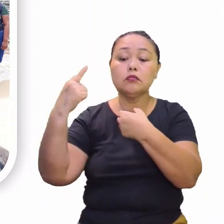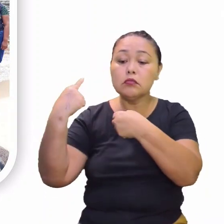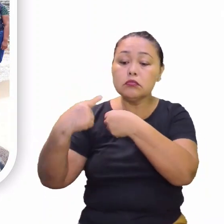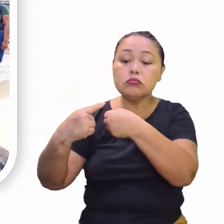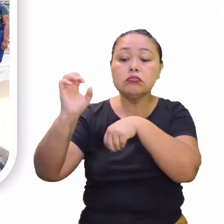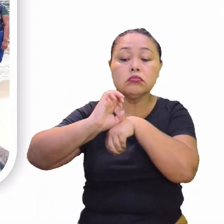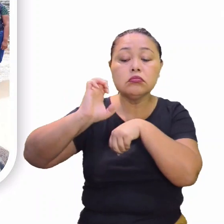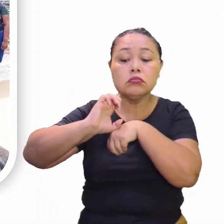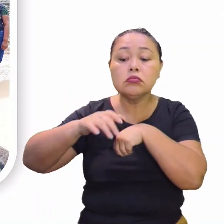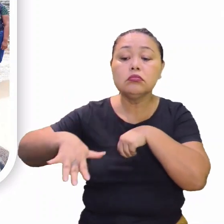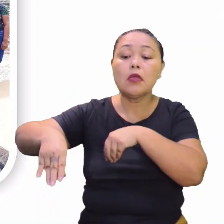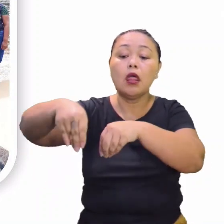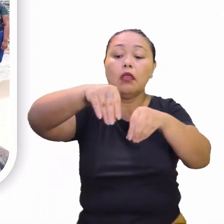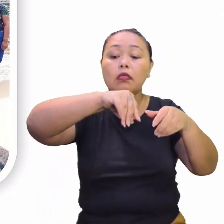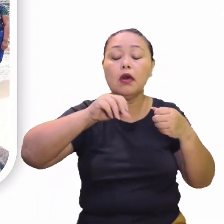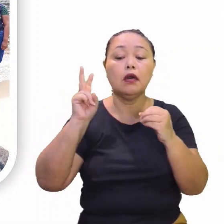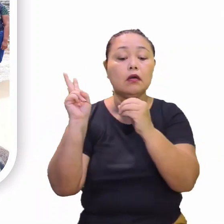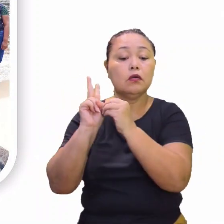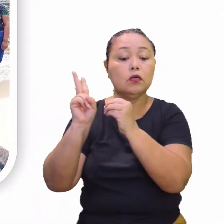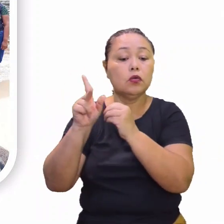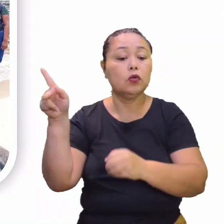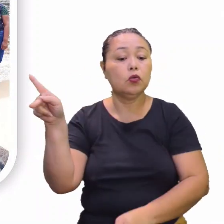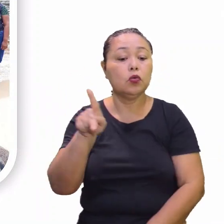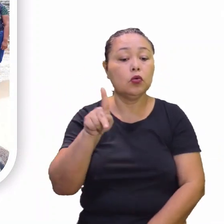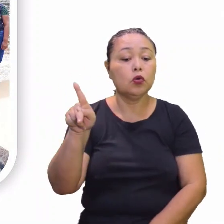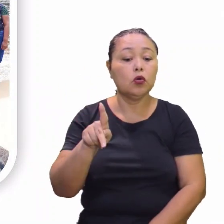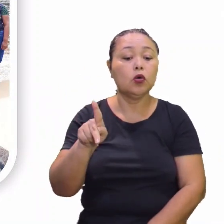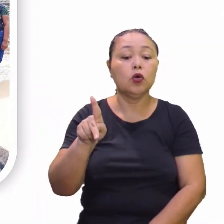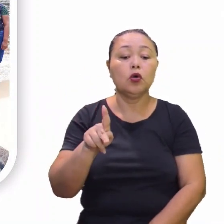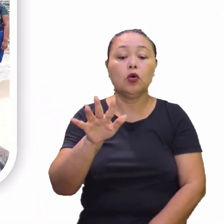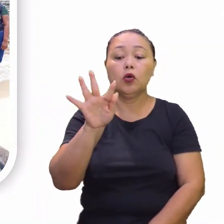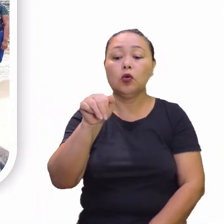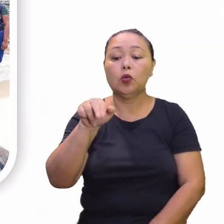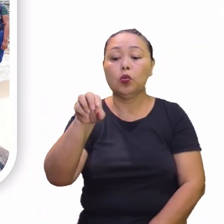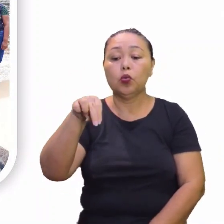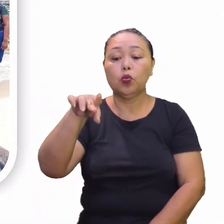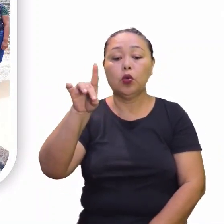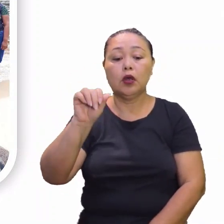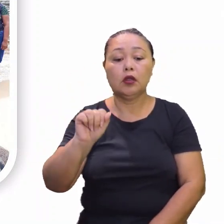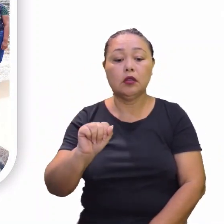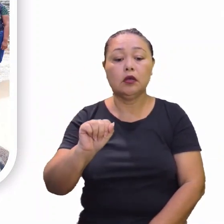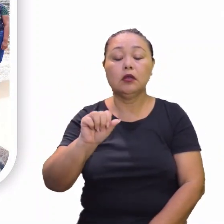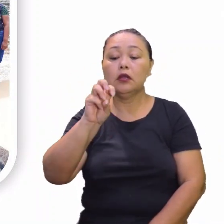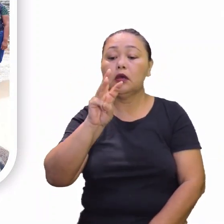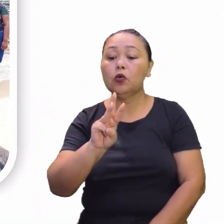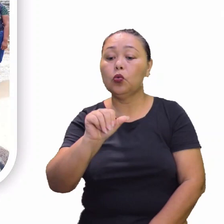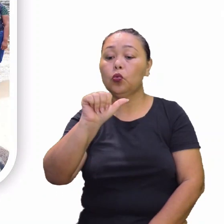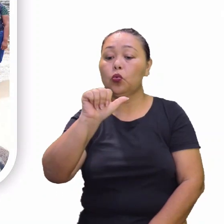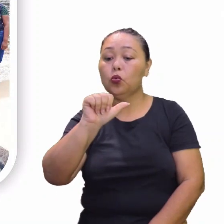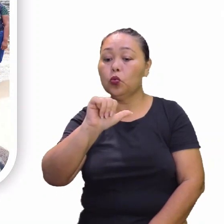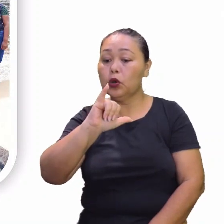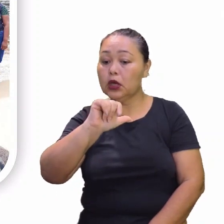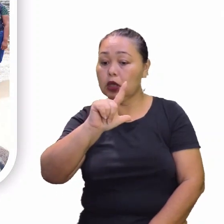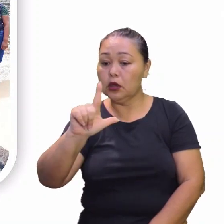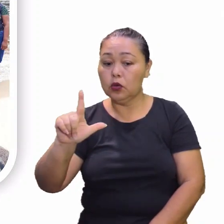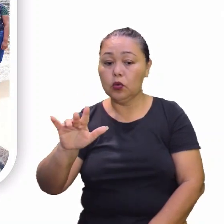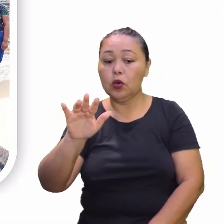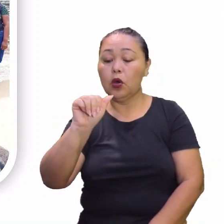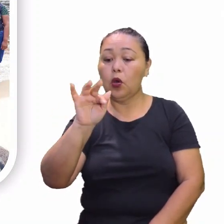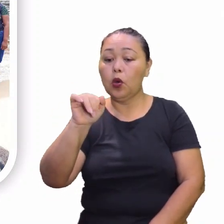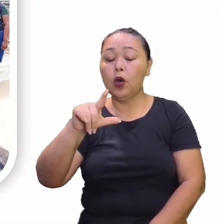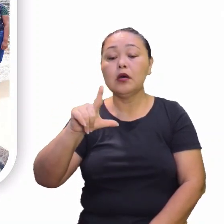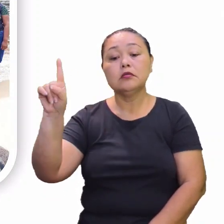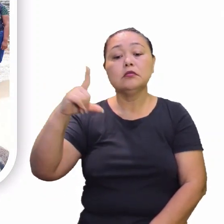terra indígena, né? Professora lá de 2021, Fernanda Will Afonso, e a gente tem os